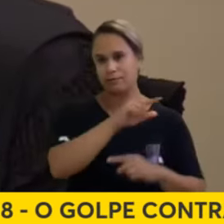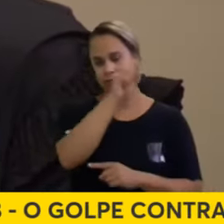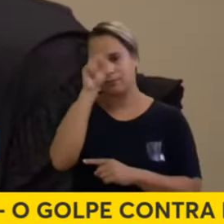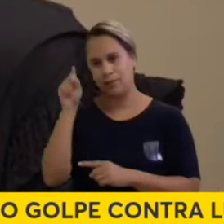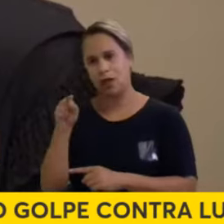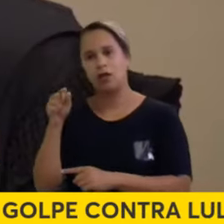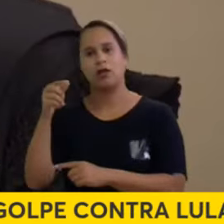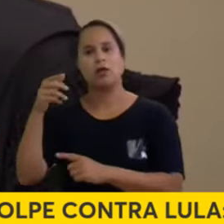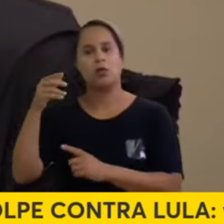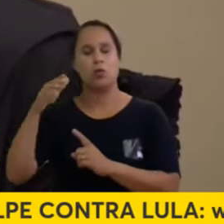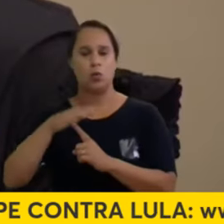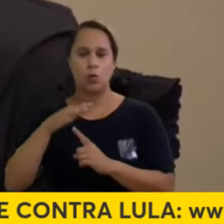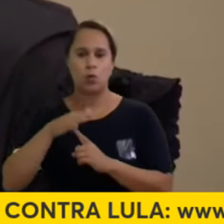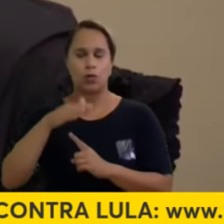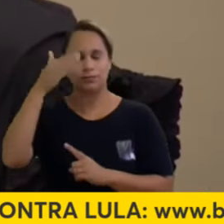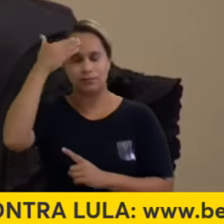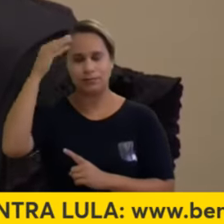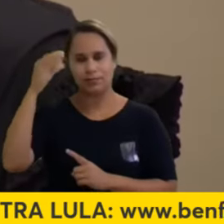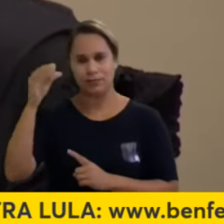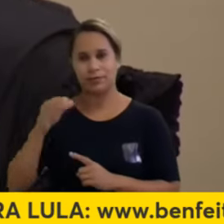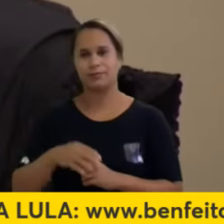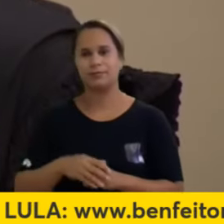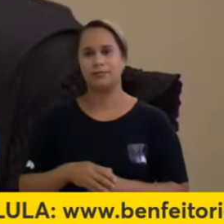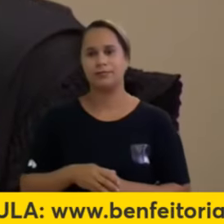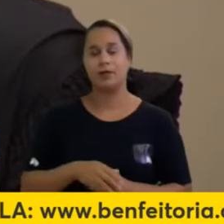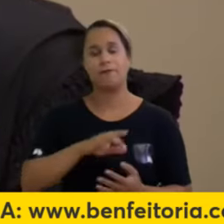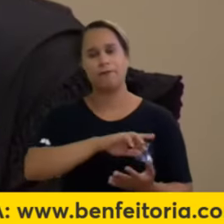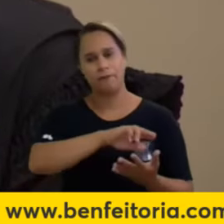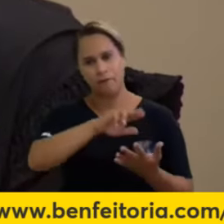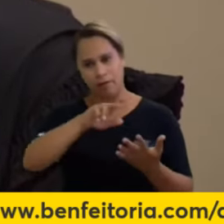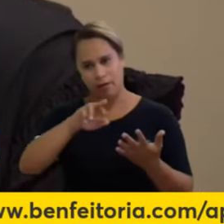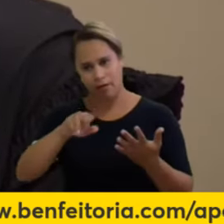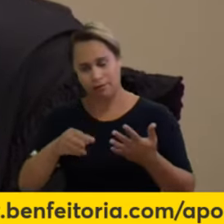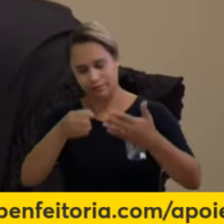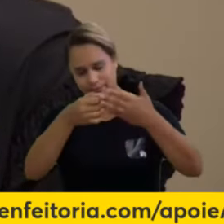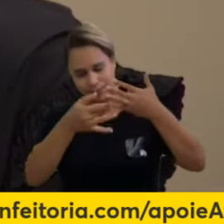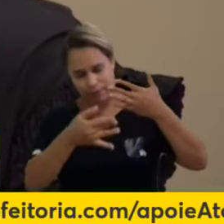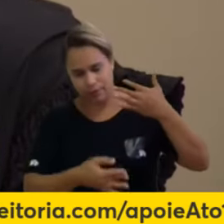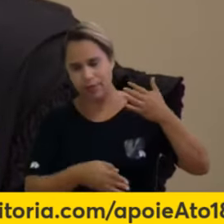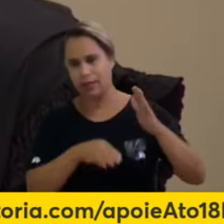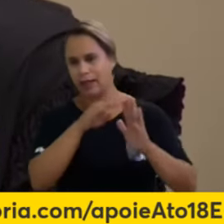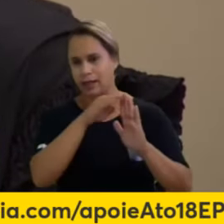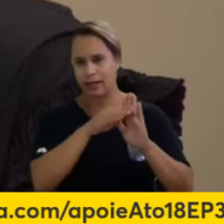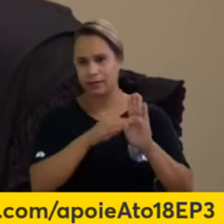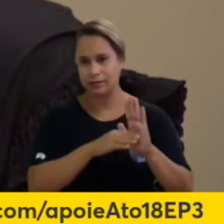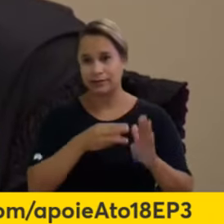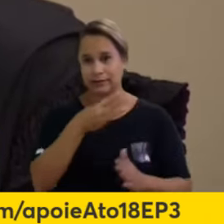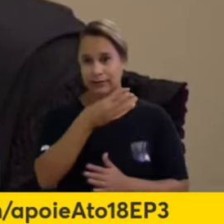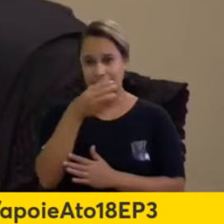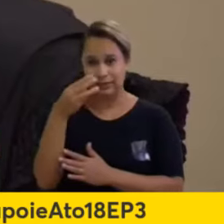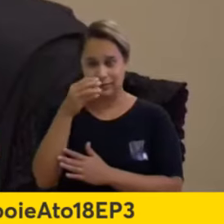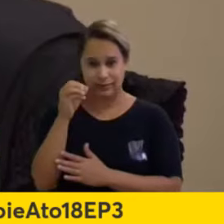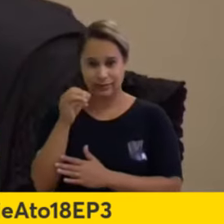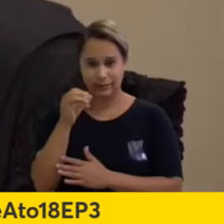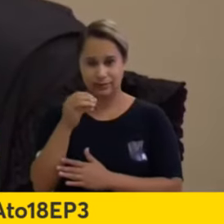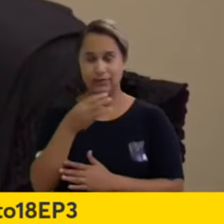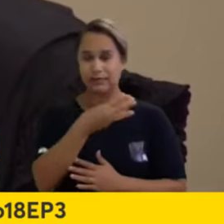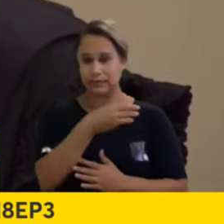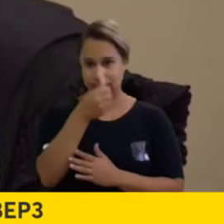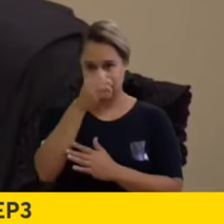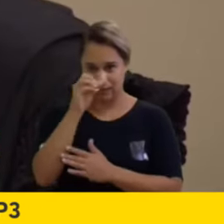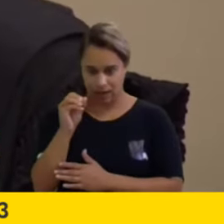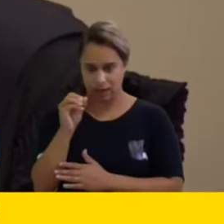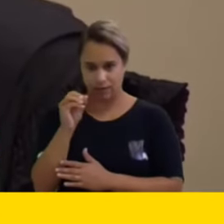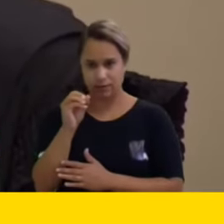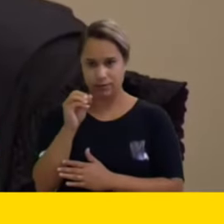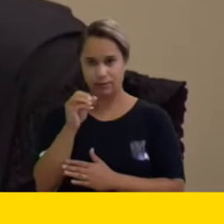Alegre Brasília e assim vai depois que eu Listo todos esses 330 bilhetes são 310 bilhetes